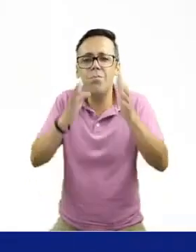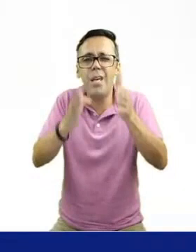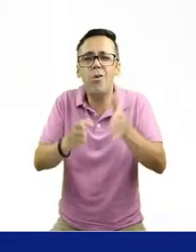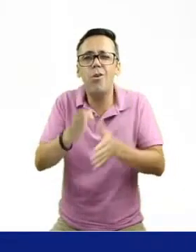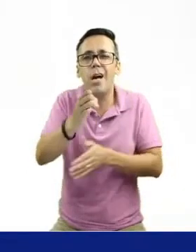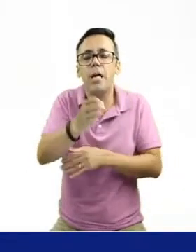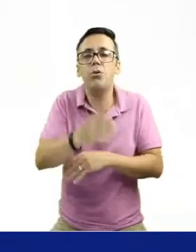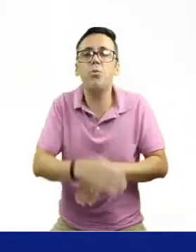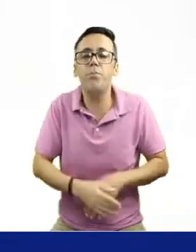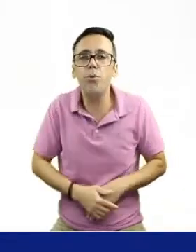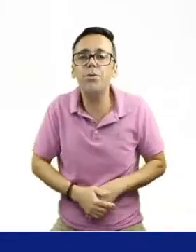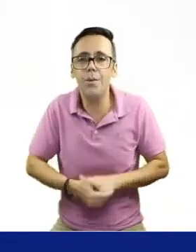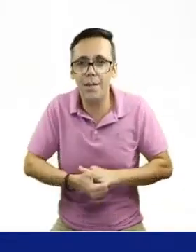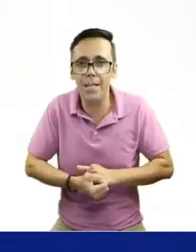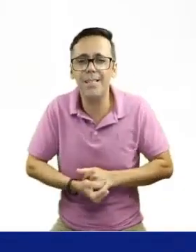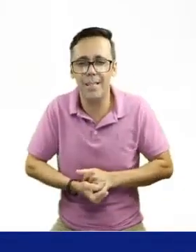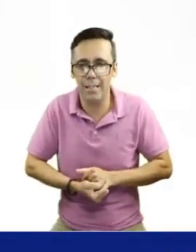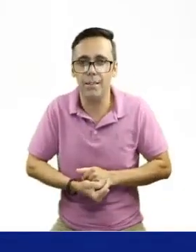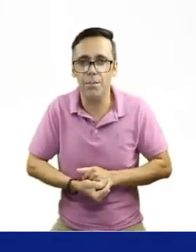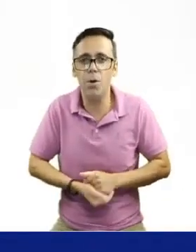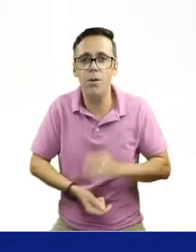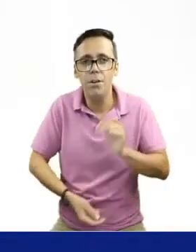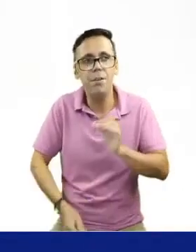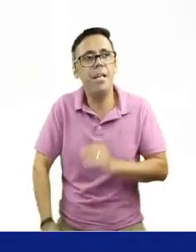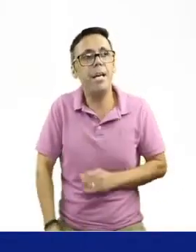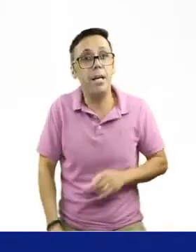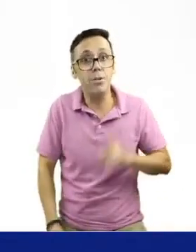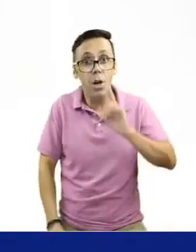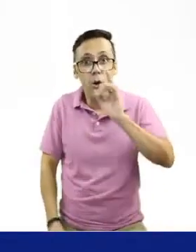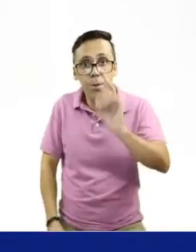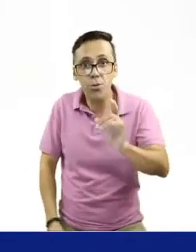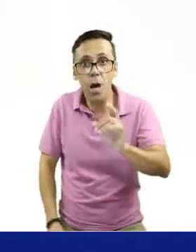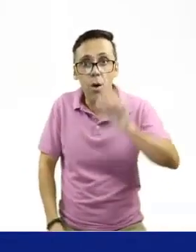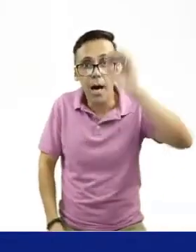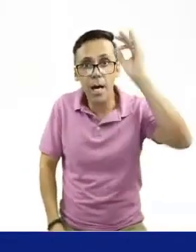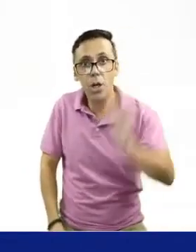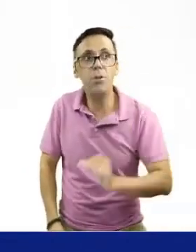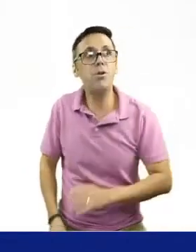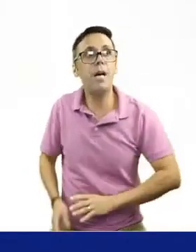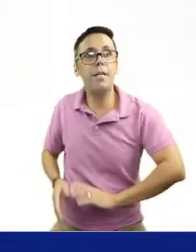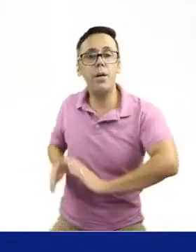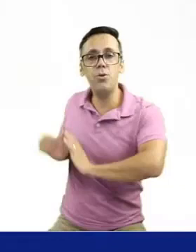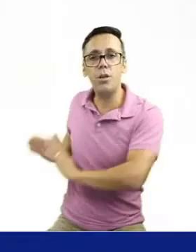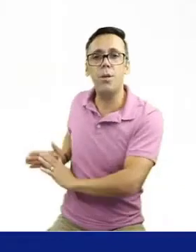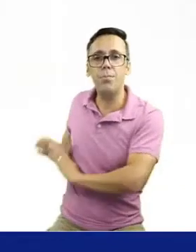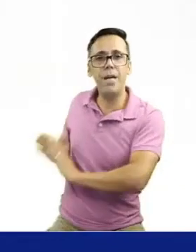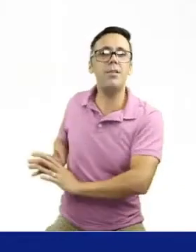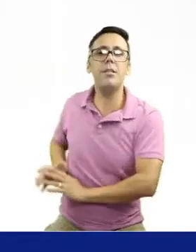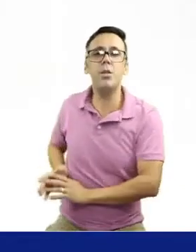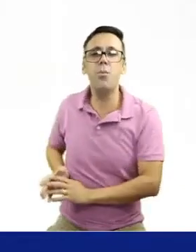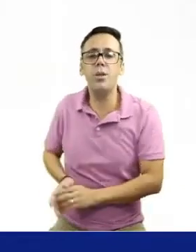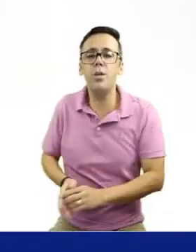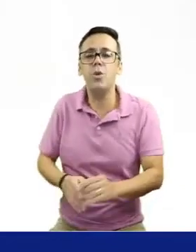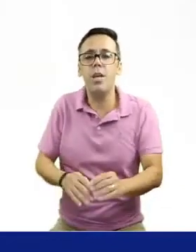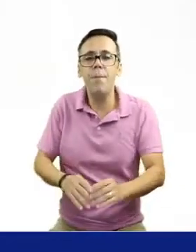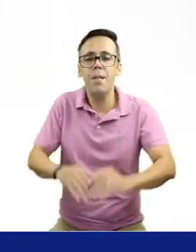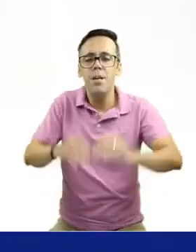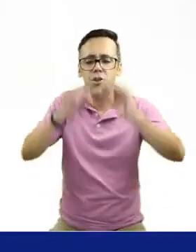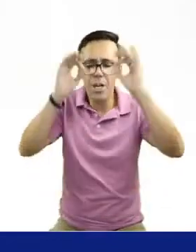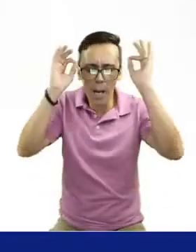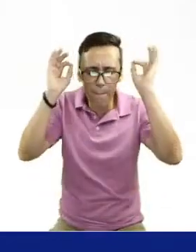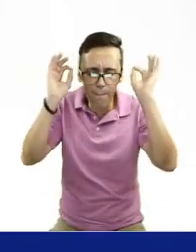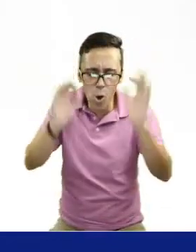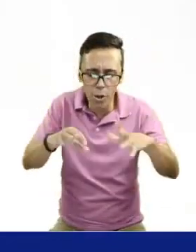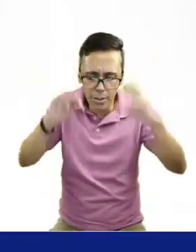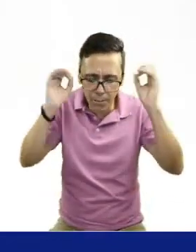organizado e bem colocados no ponto e da maneira tá bom Fique ligado pessoal a nossa no seu caderno isso aqui preste atenção porque isso